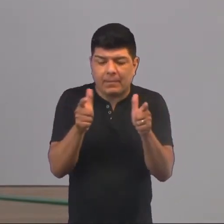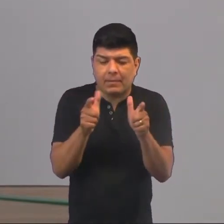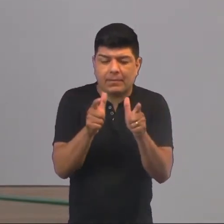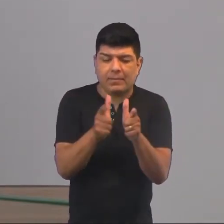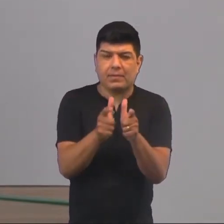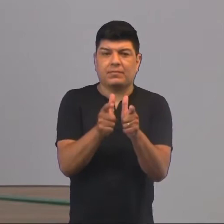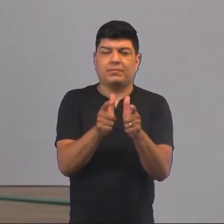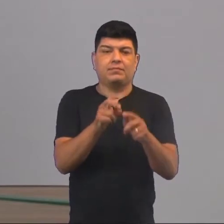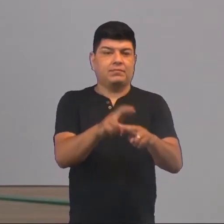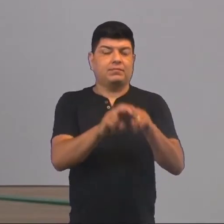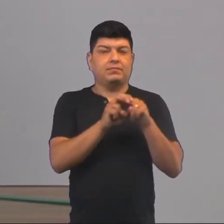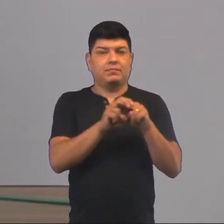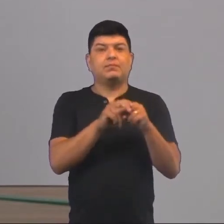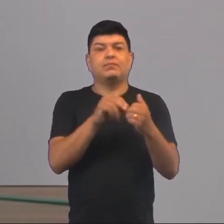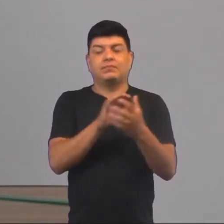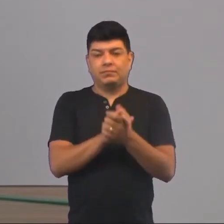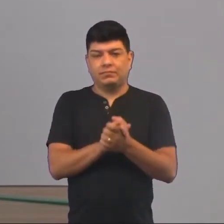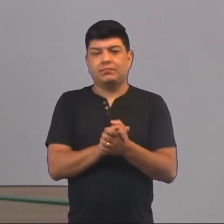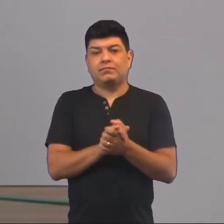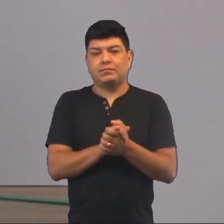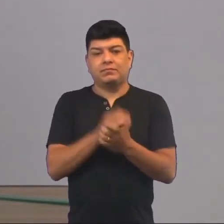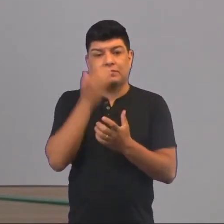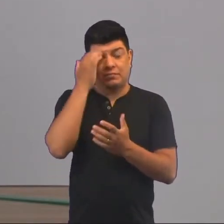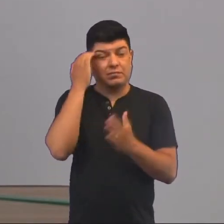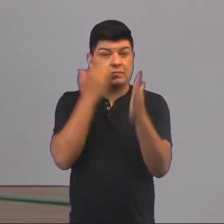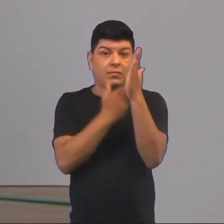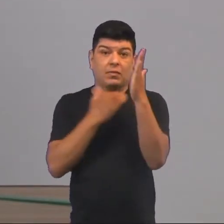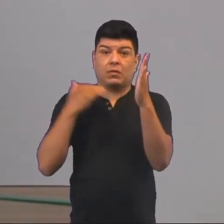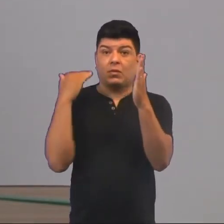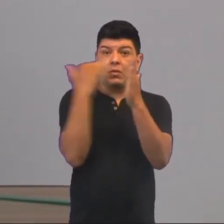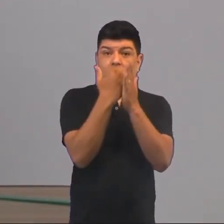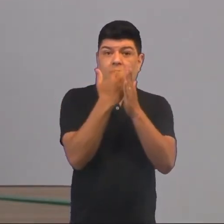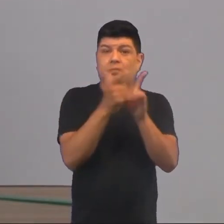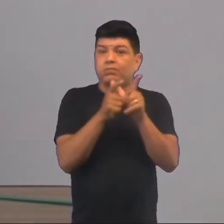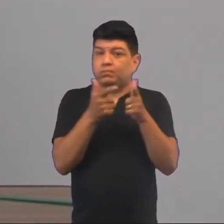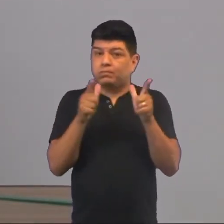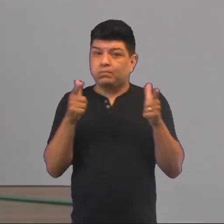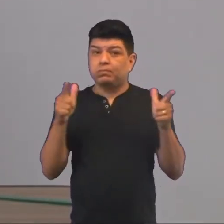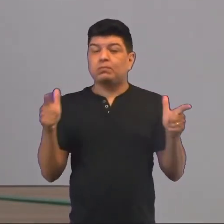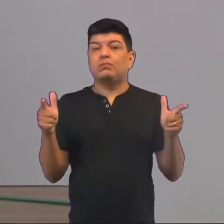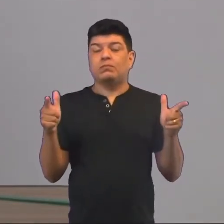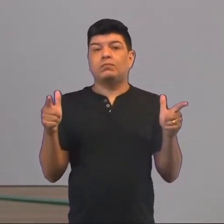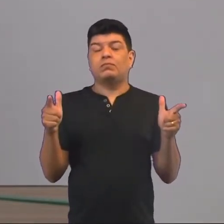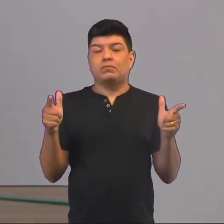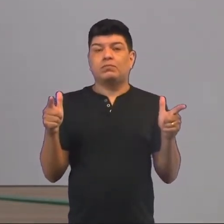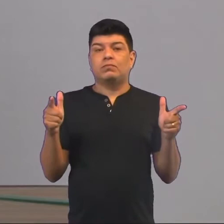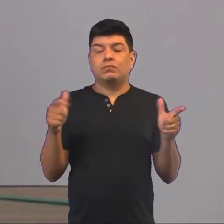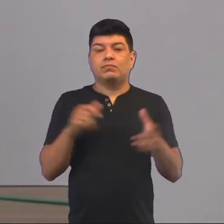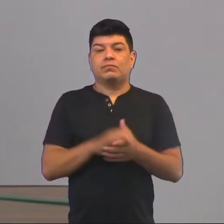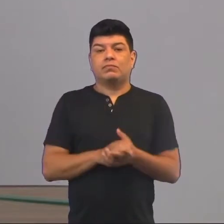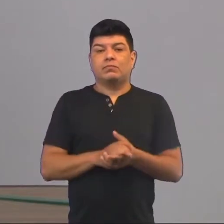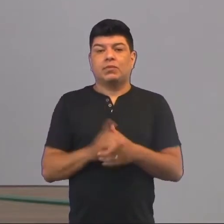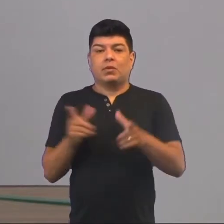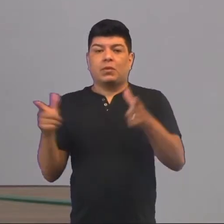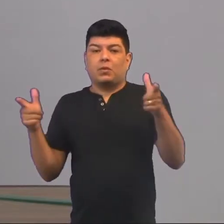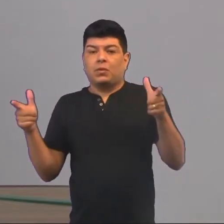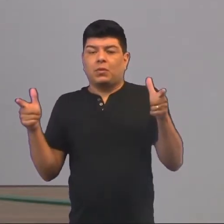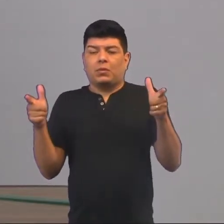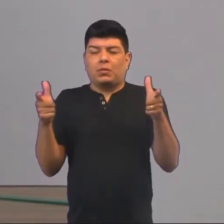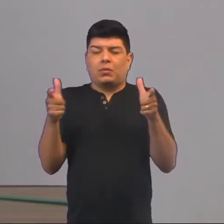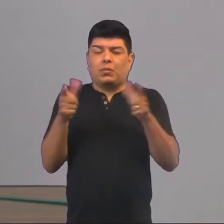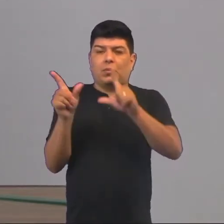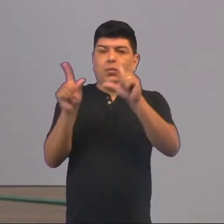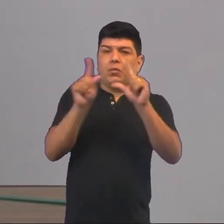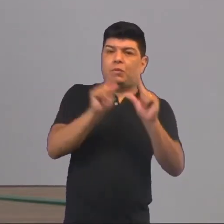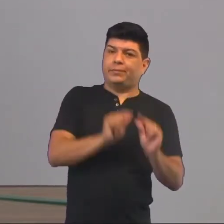menor. Então, ampliar, eu vou aumentar o tamanho, vou fazer ele ficar maior. E reduzir, eu